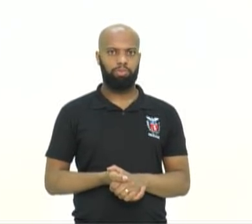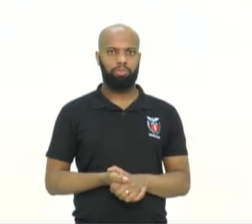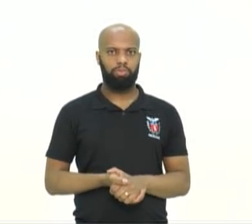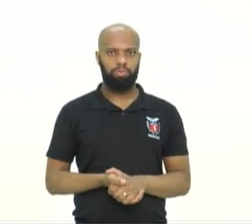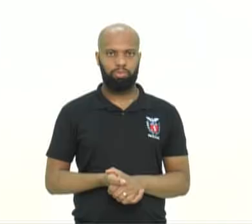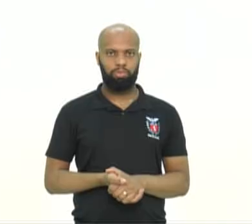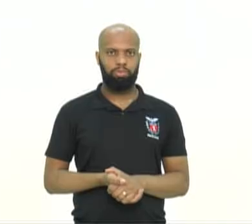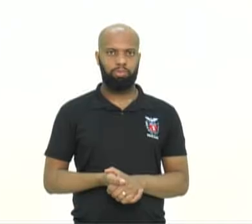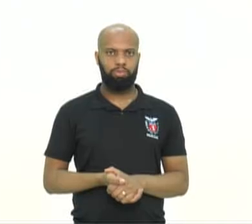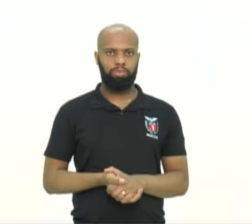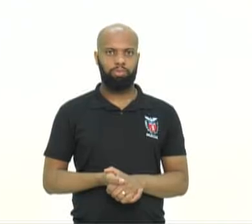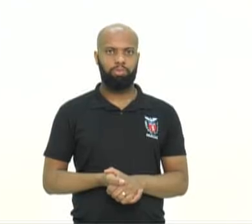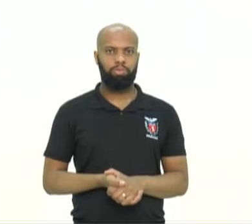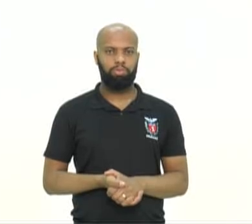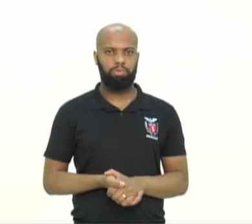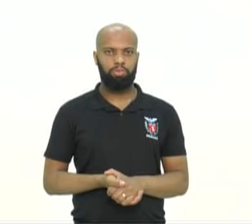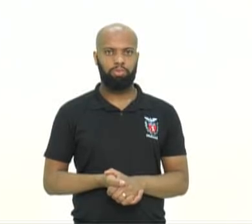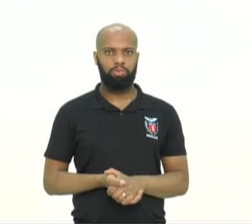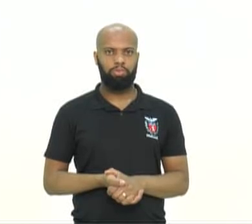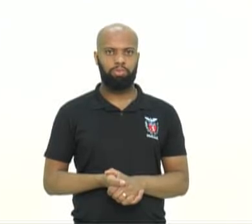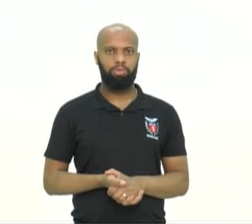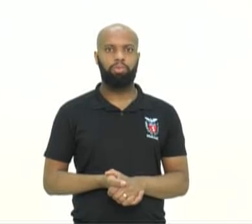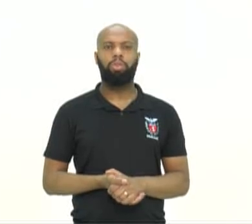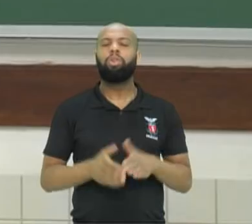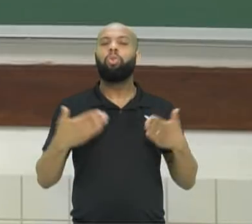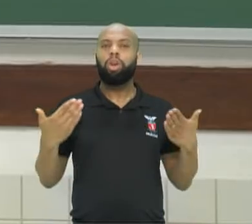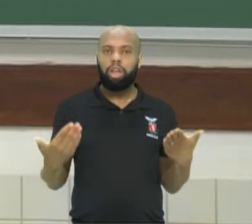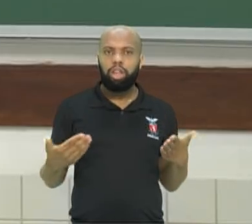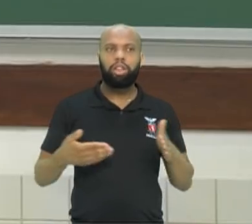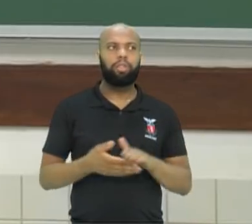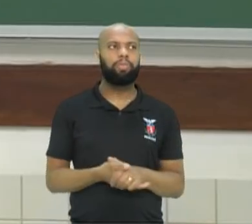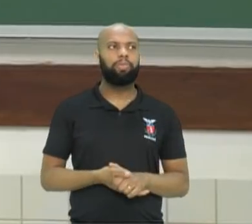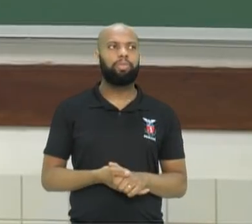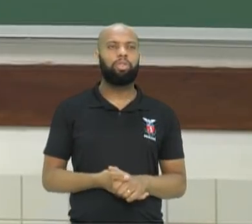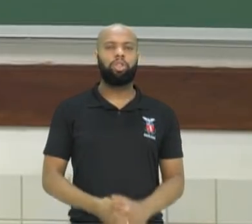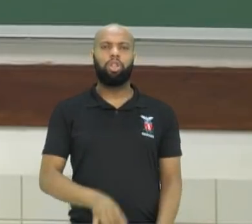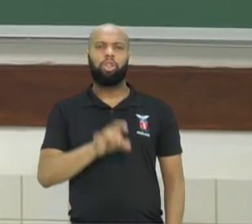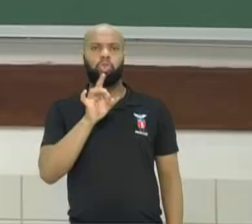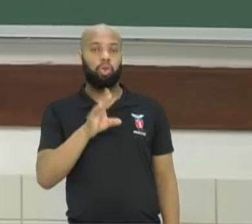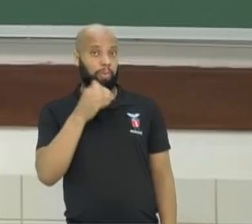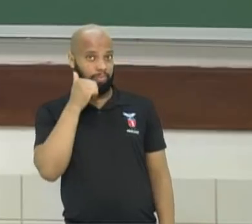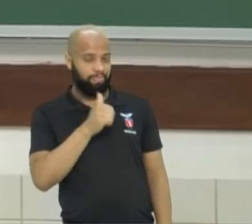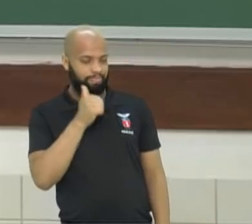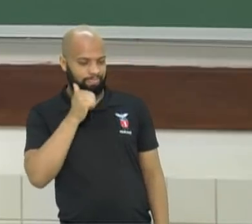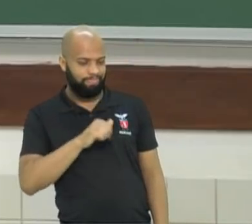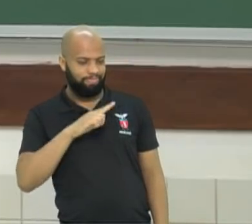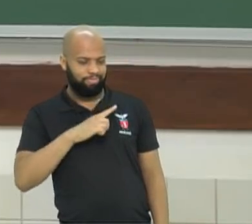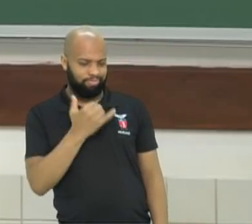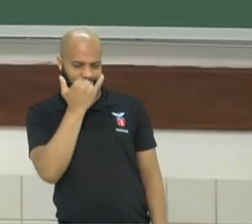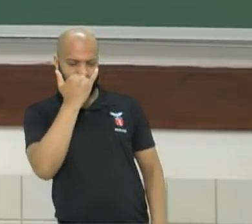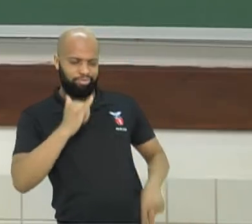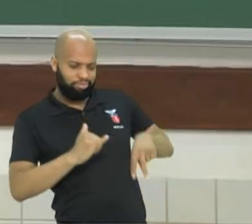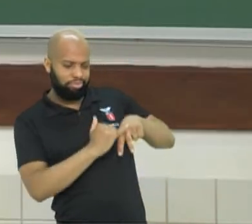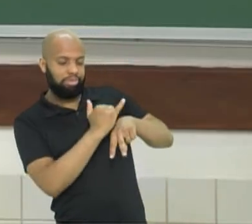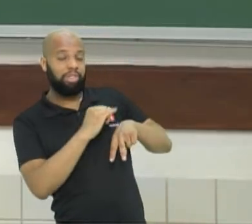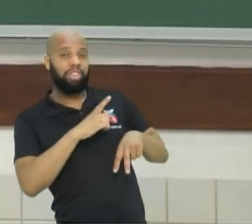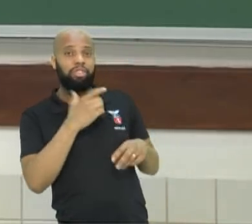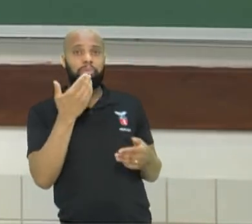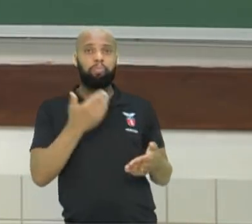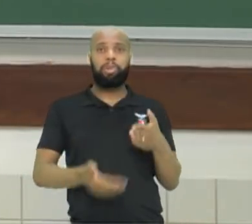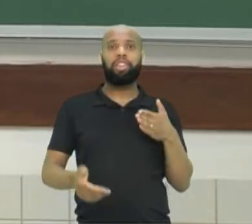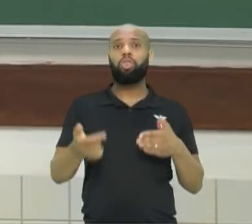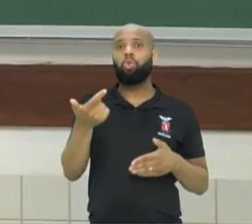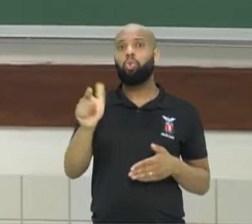continue to paint the way she did. Então, além dela ter se machucado, ela teve uma outra grande perda, que foi